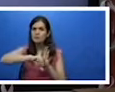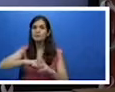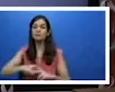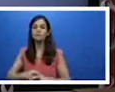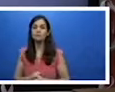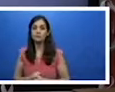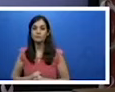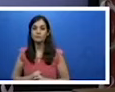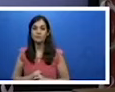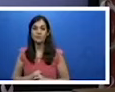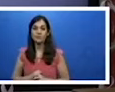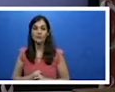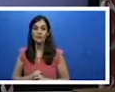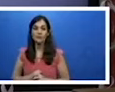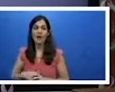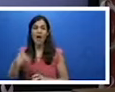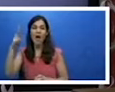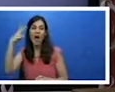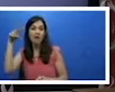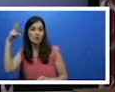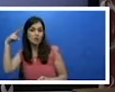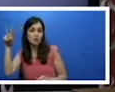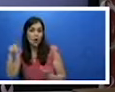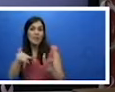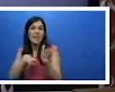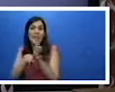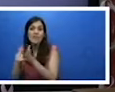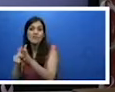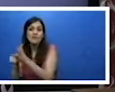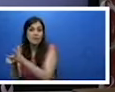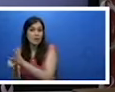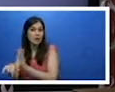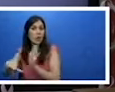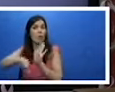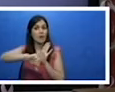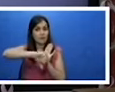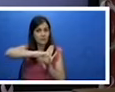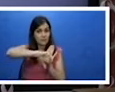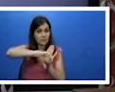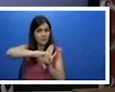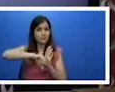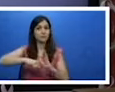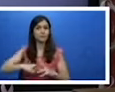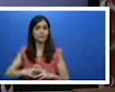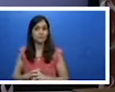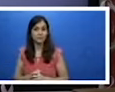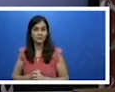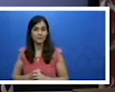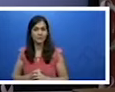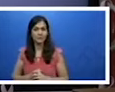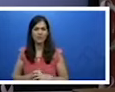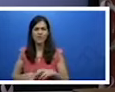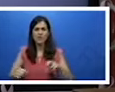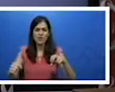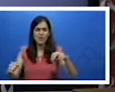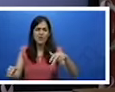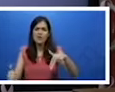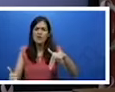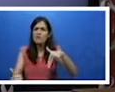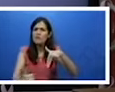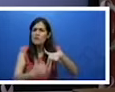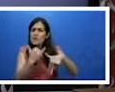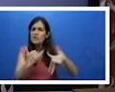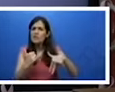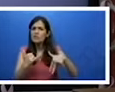a história da investigação sobre o crime. Vítima, criminoso e detetive